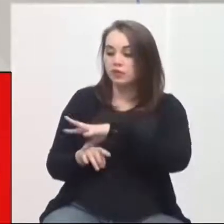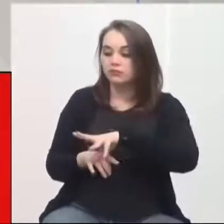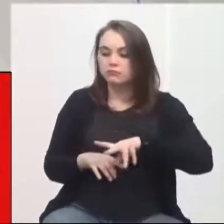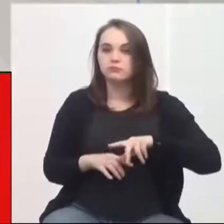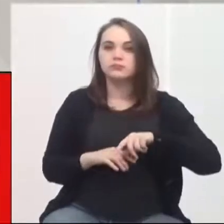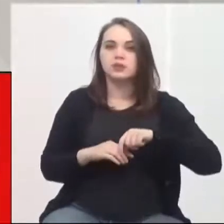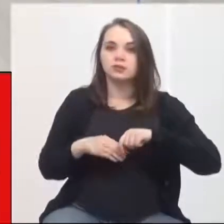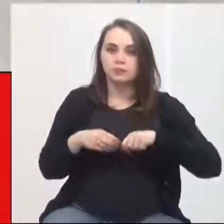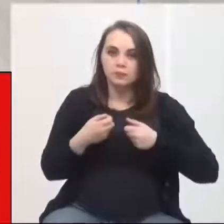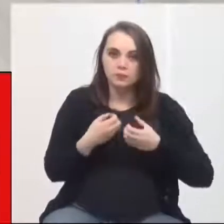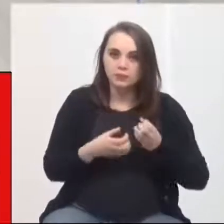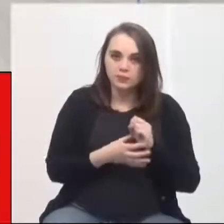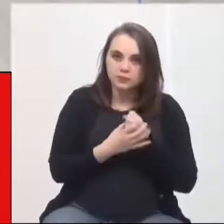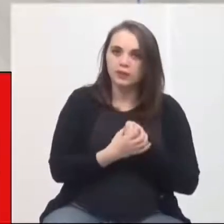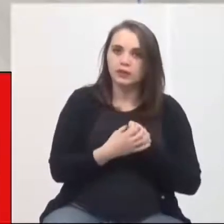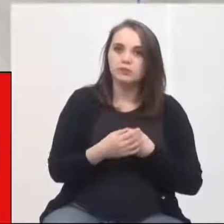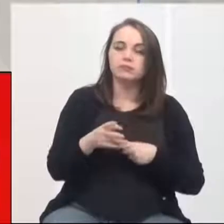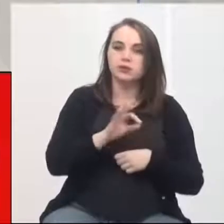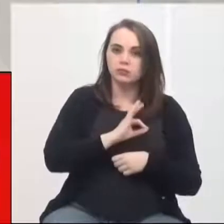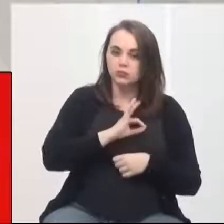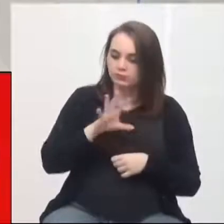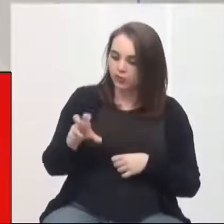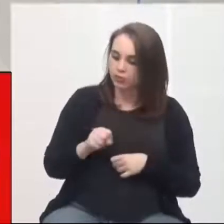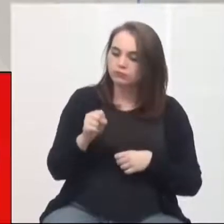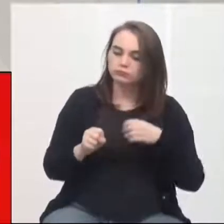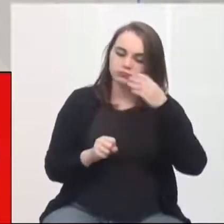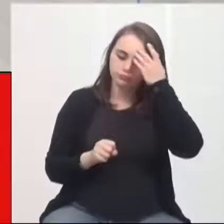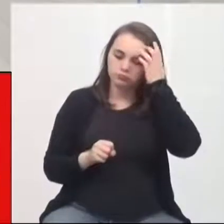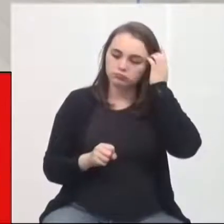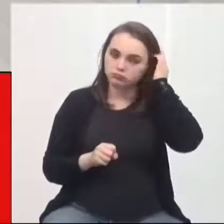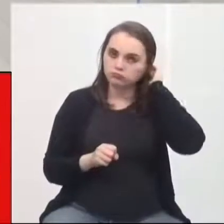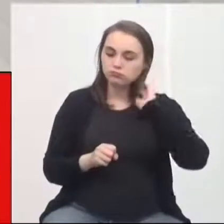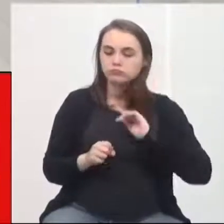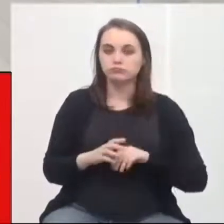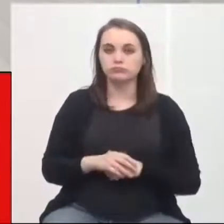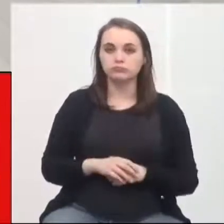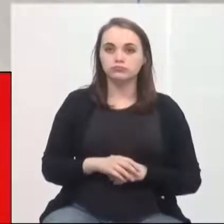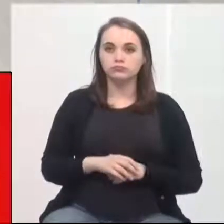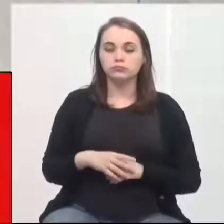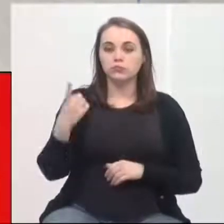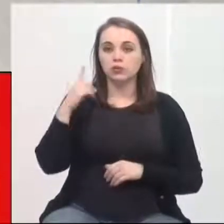apreendida. Em elogio por ato de serviço pela execução no dia